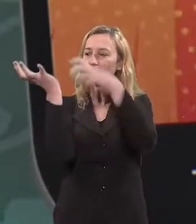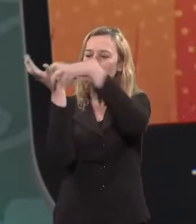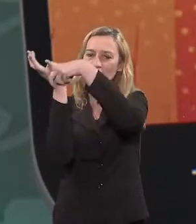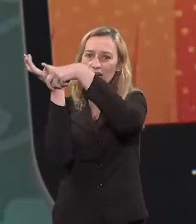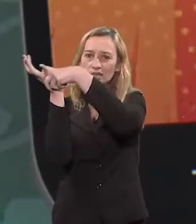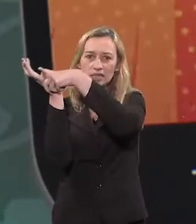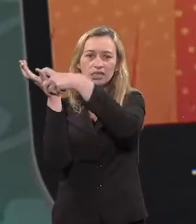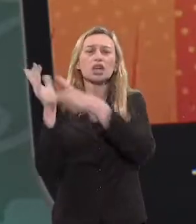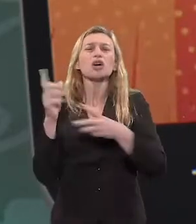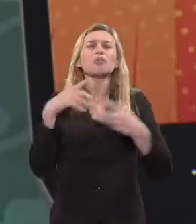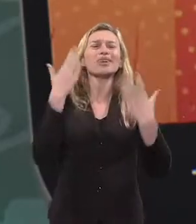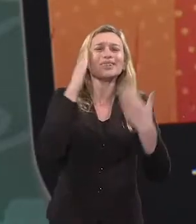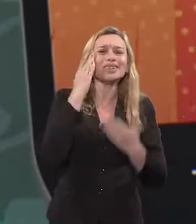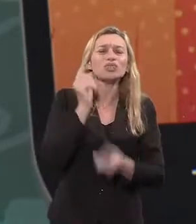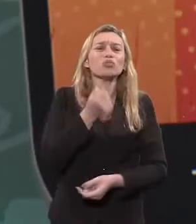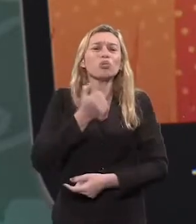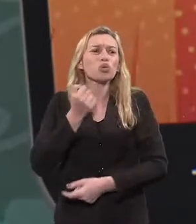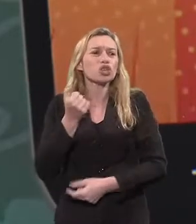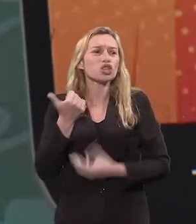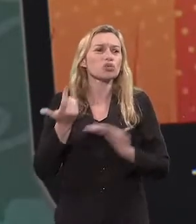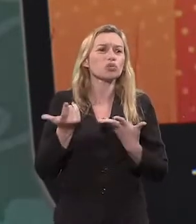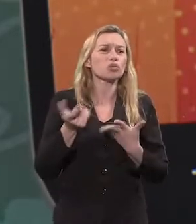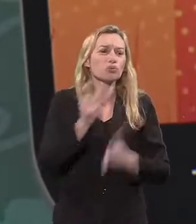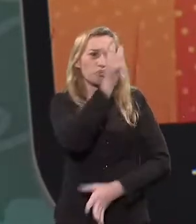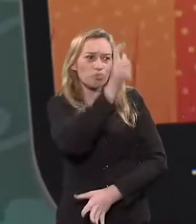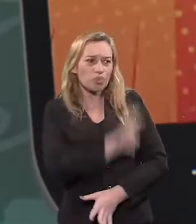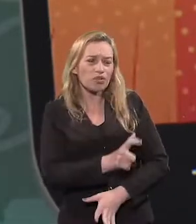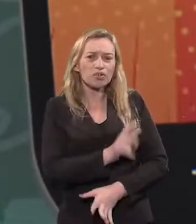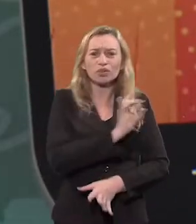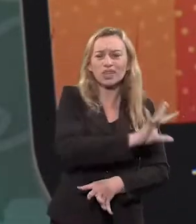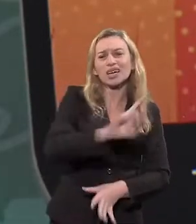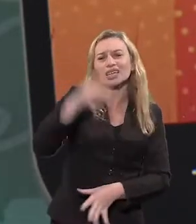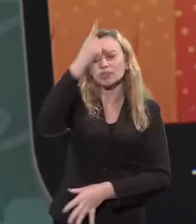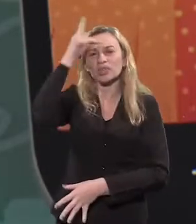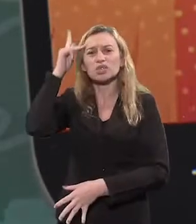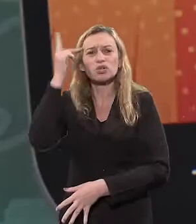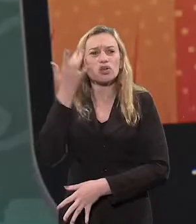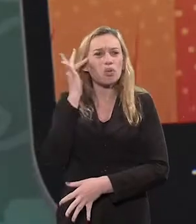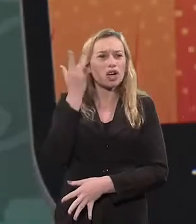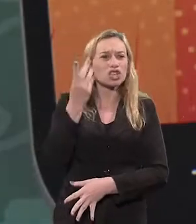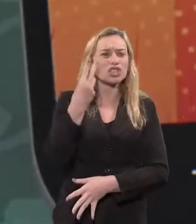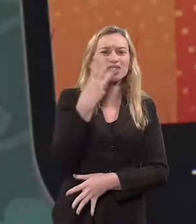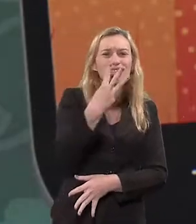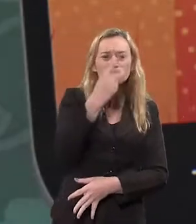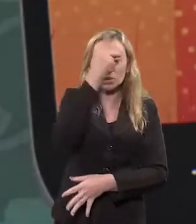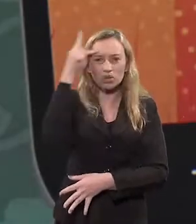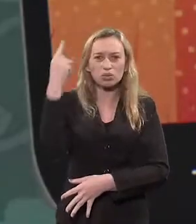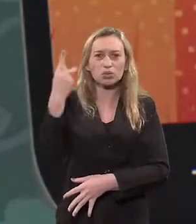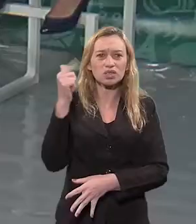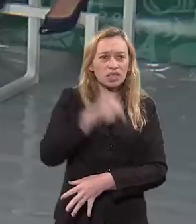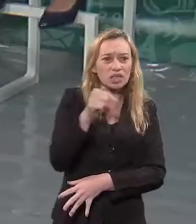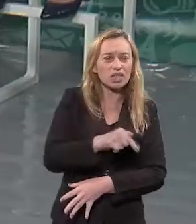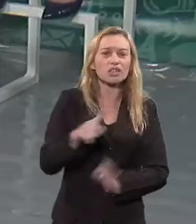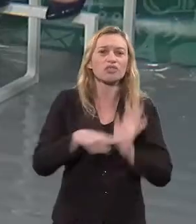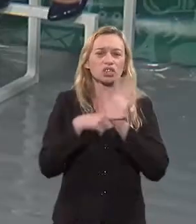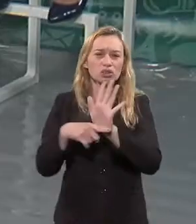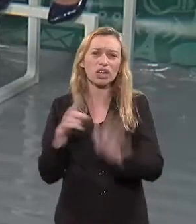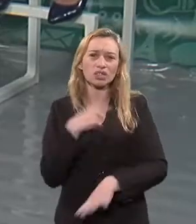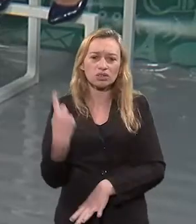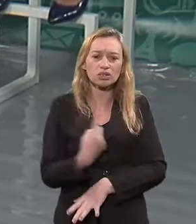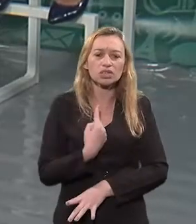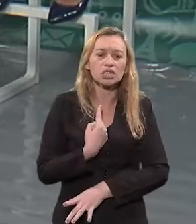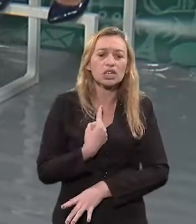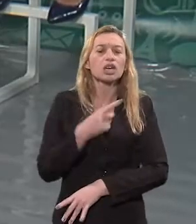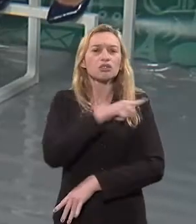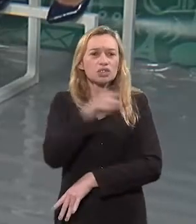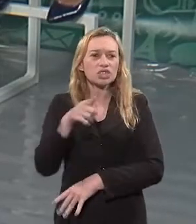Cantagalo. Para a gente tentar entender um pouquinho o perfil dessas pessoas, acho que tem 3 pessoas aqui também que vão ajudar muito a